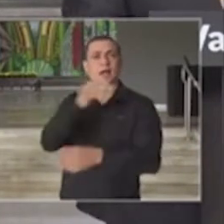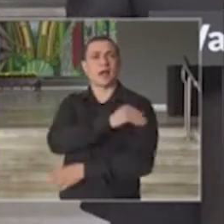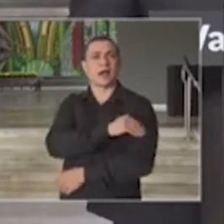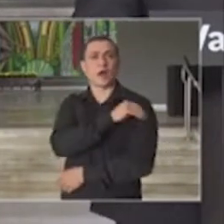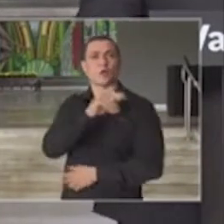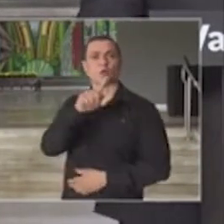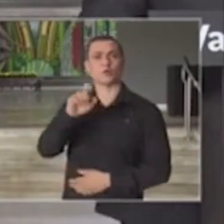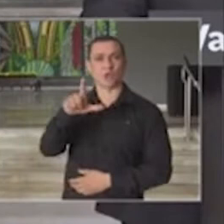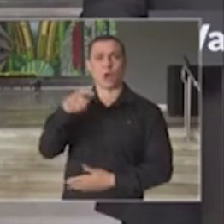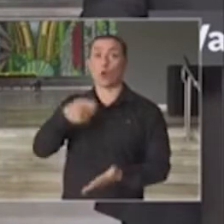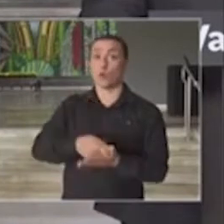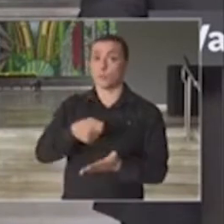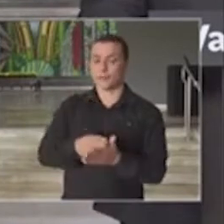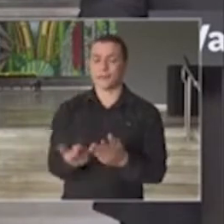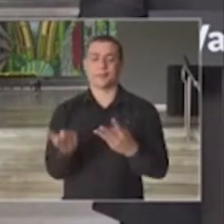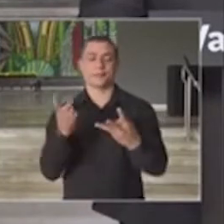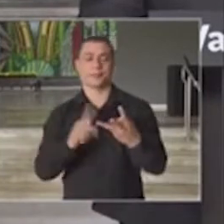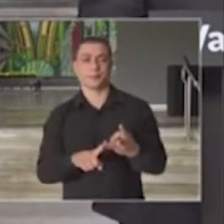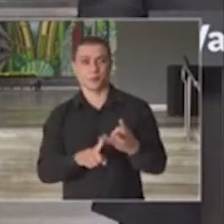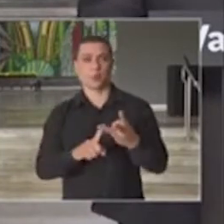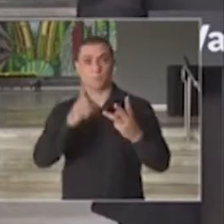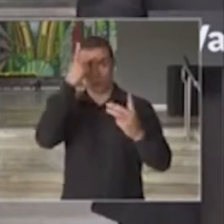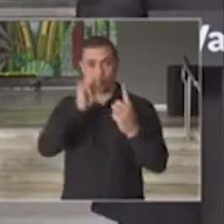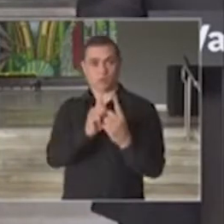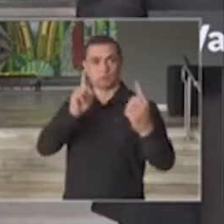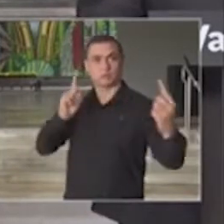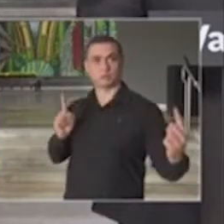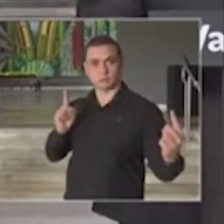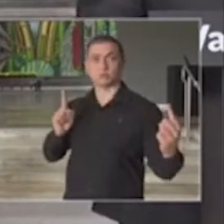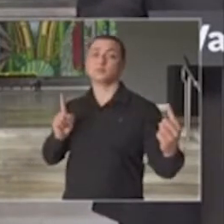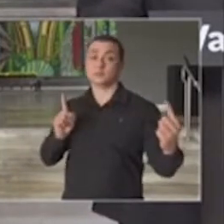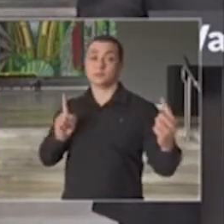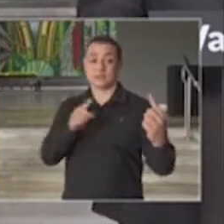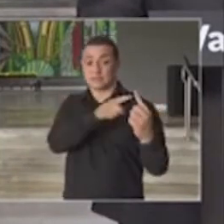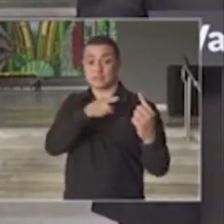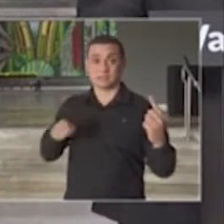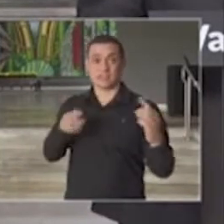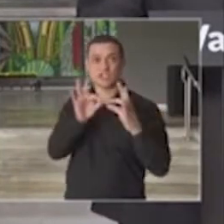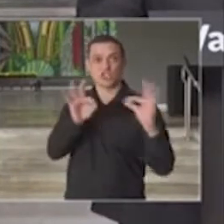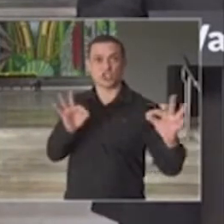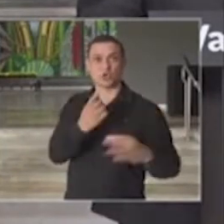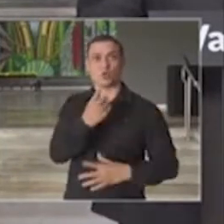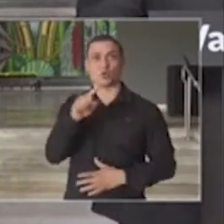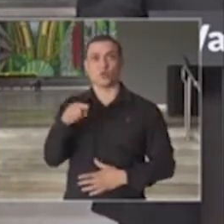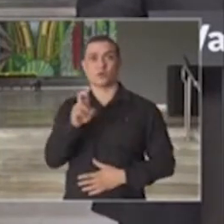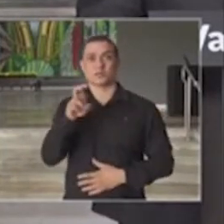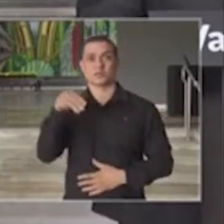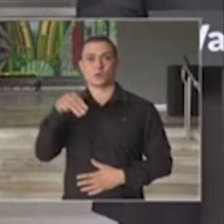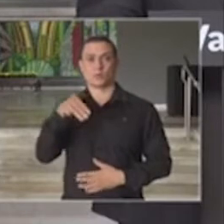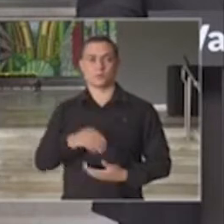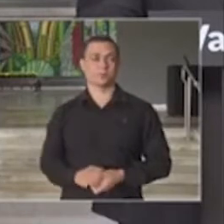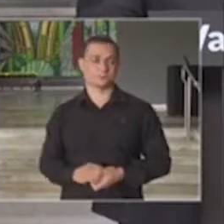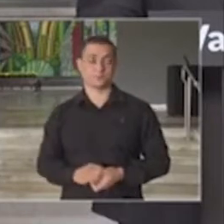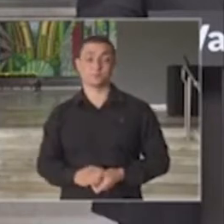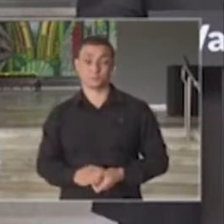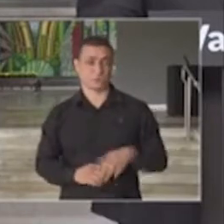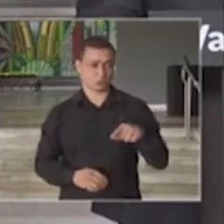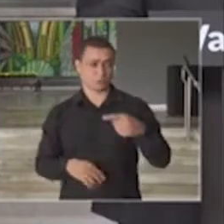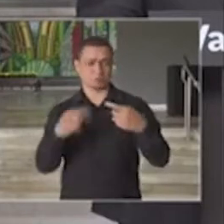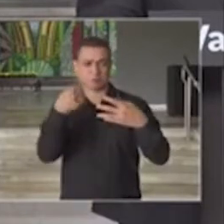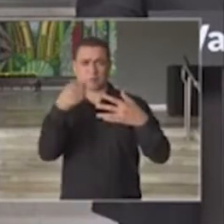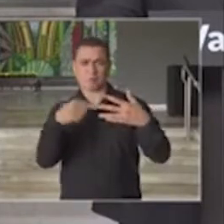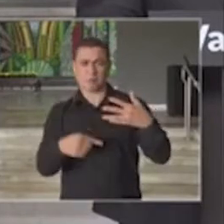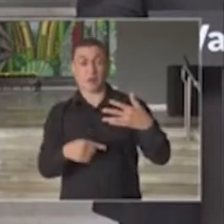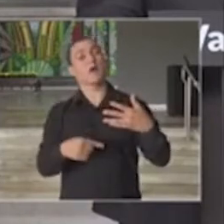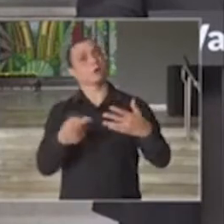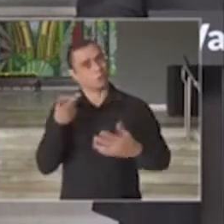gel, a obrigatoriedade do distanciamento físico, 1,5 metros entre as pessoas. São algumas das medidas